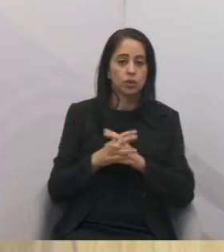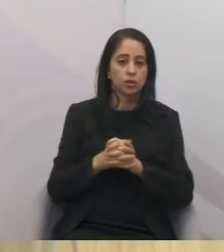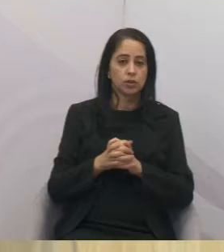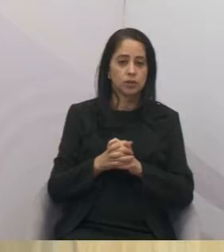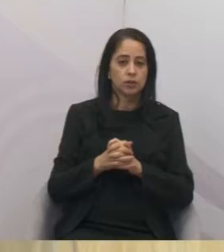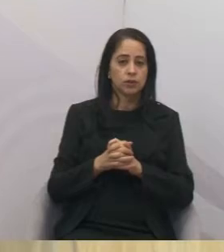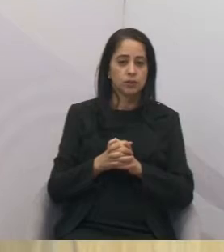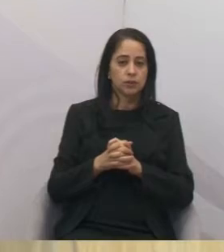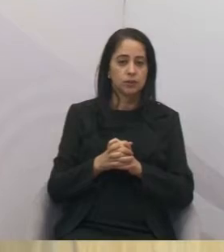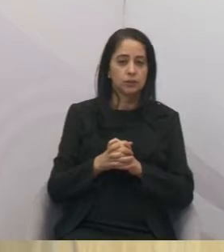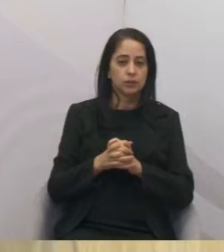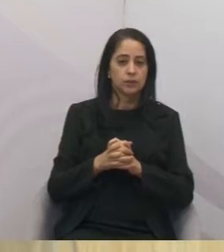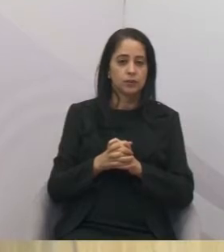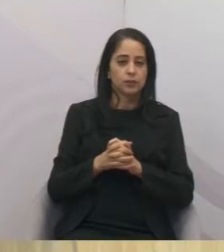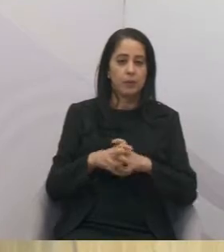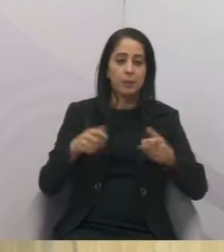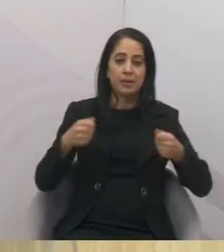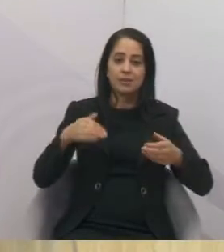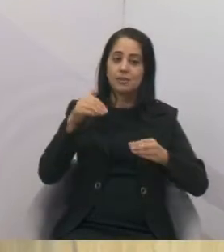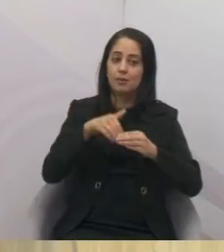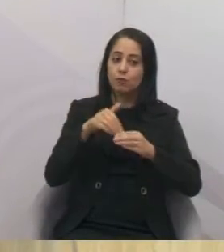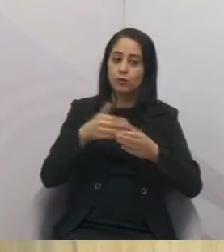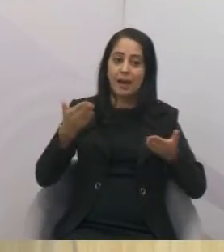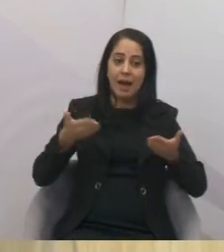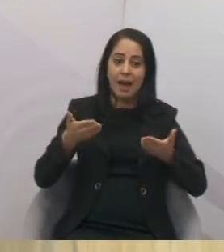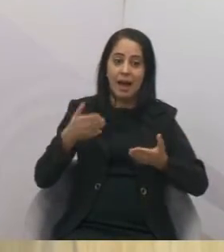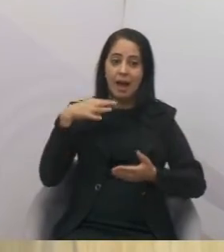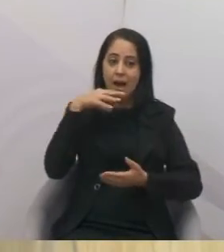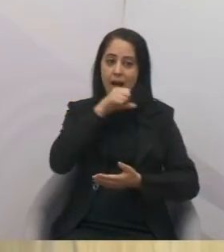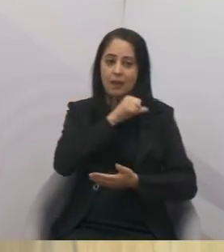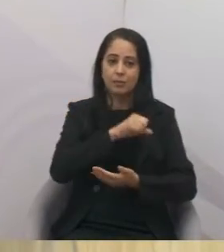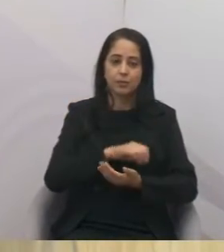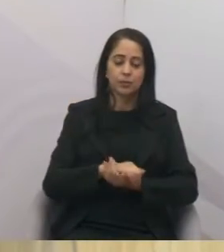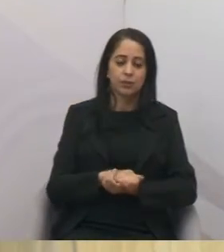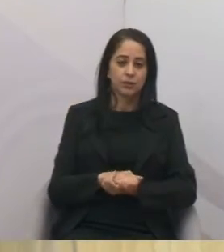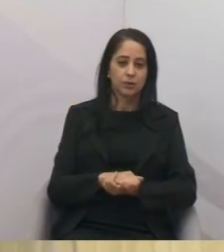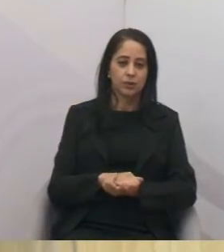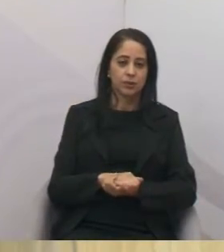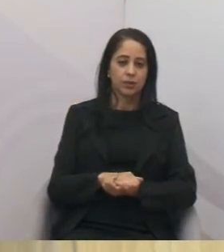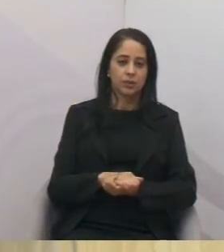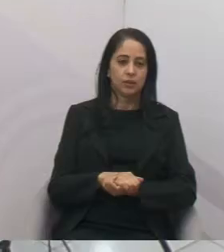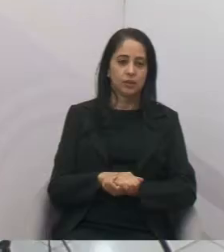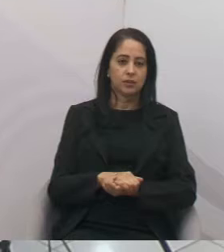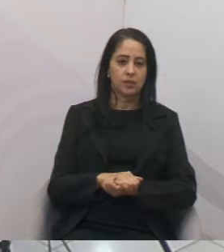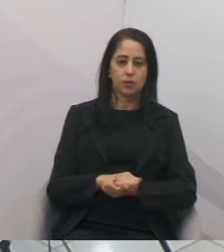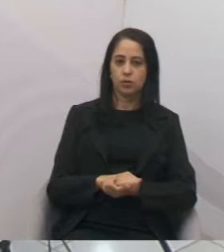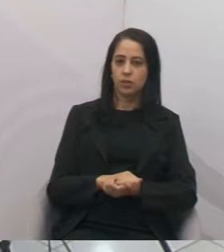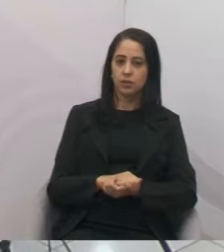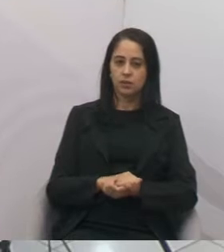estar votando nesse momento. Apresentação do projeto.